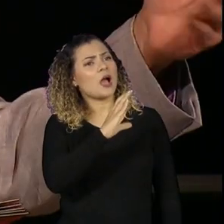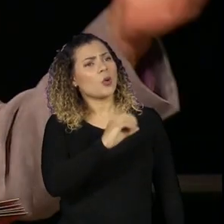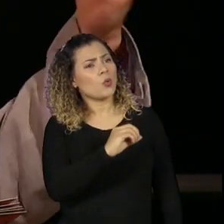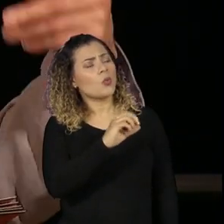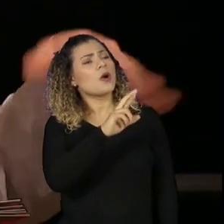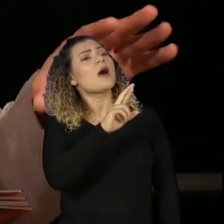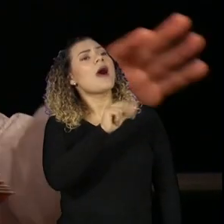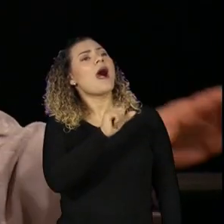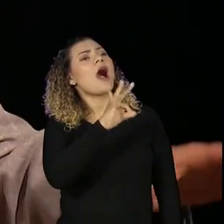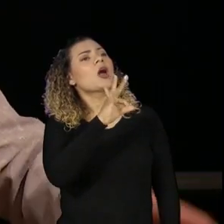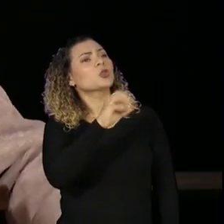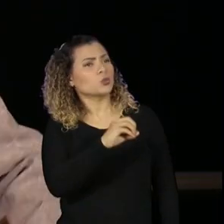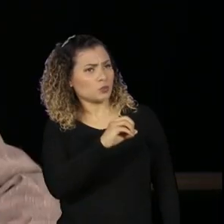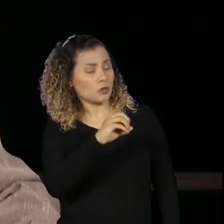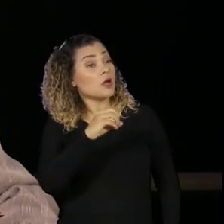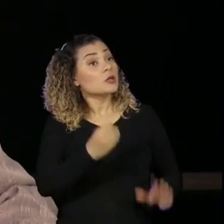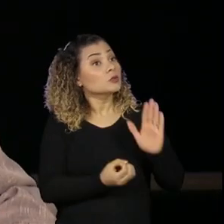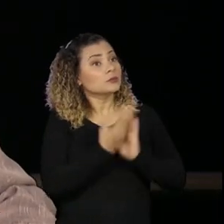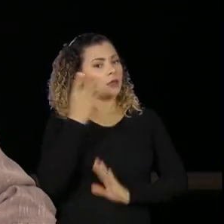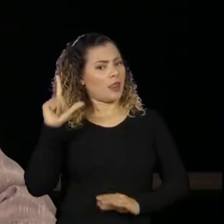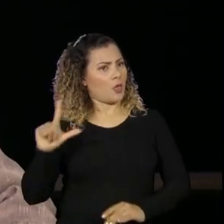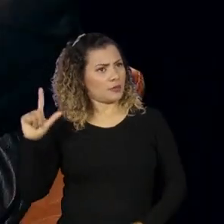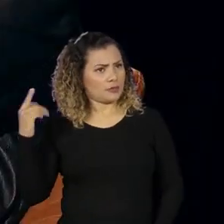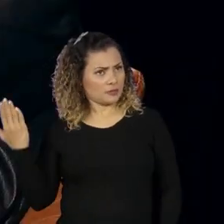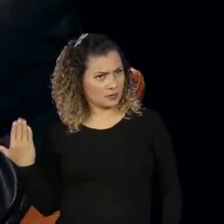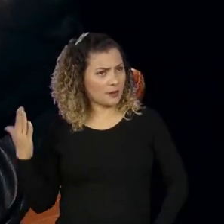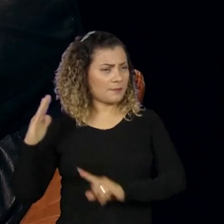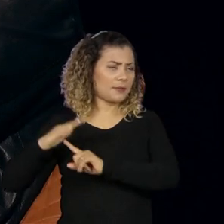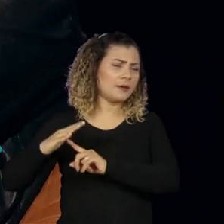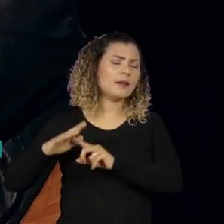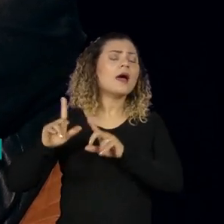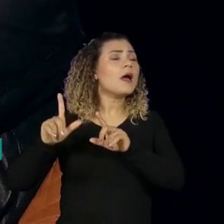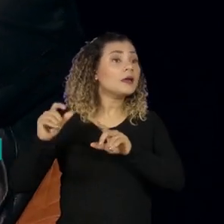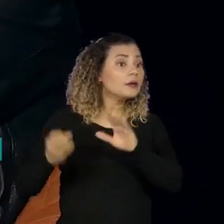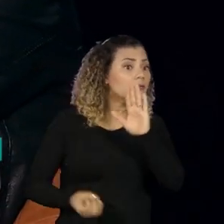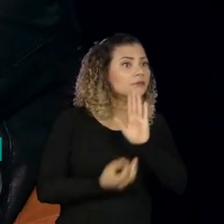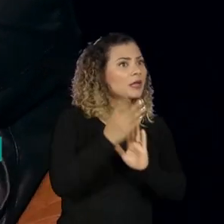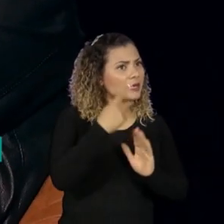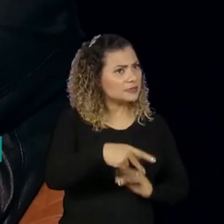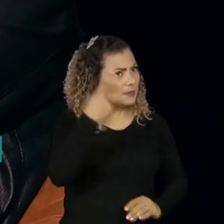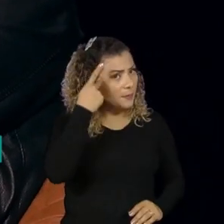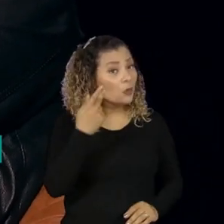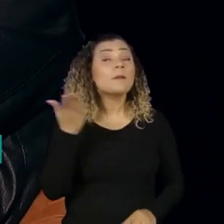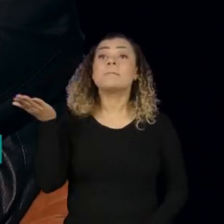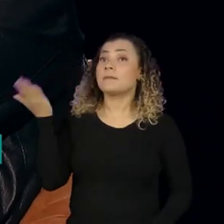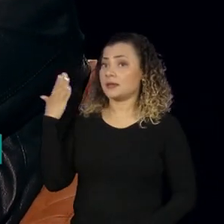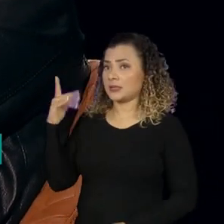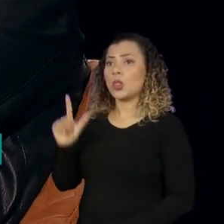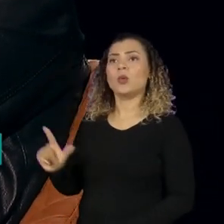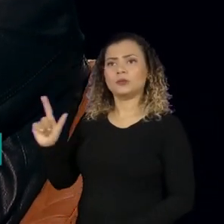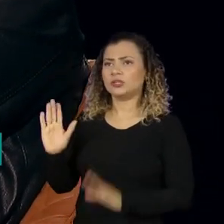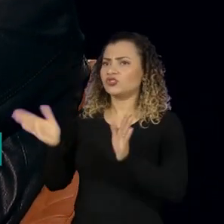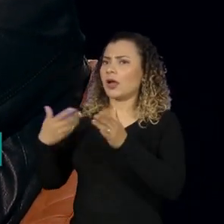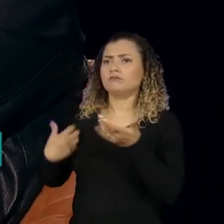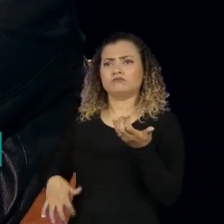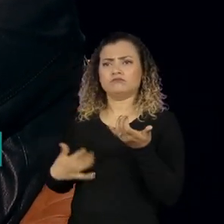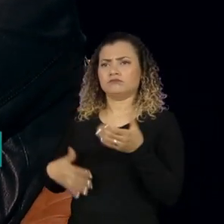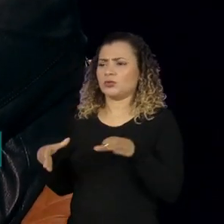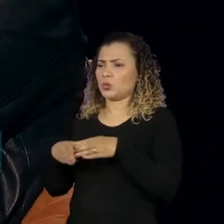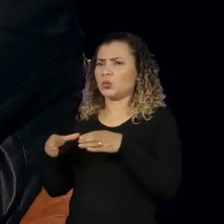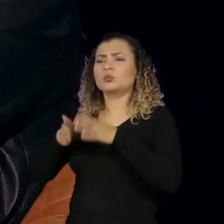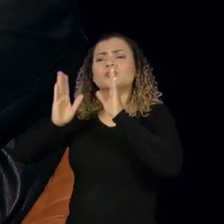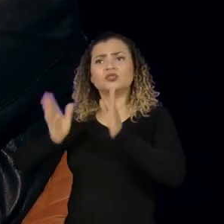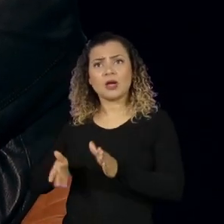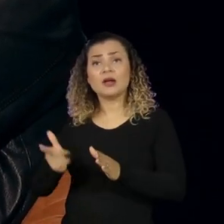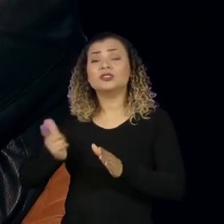de Londrina, isso surgiu aqui em São Paulo? Eu já tocava em Londrina, né? É. E eu